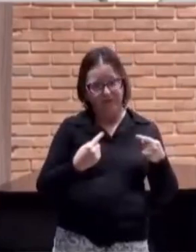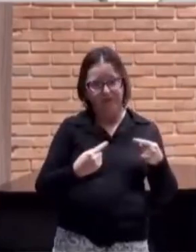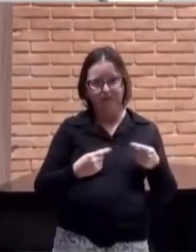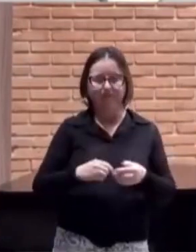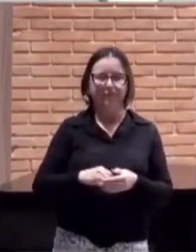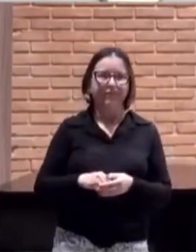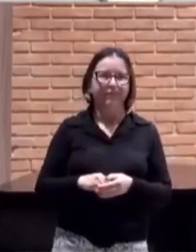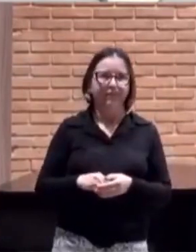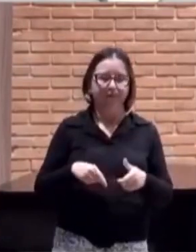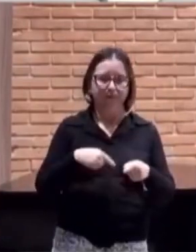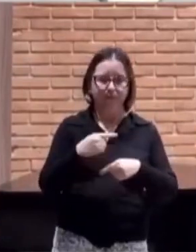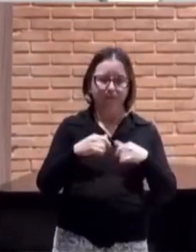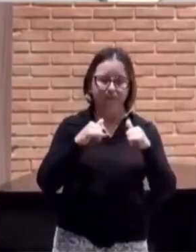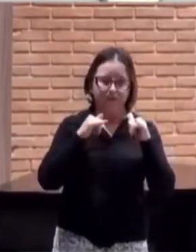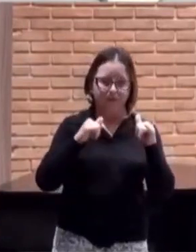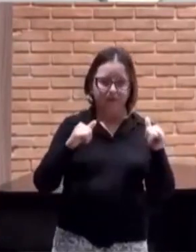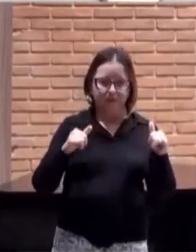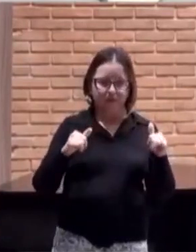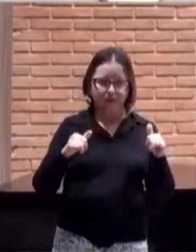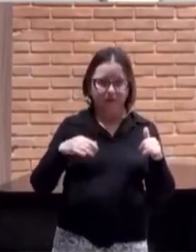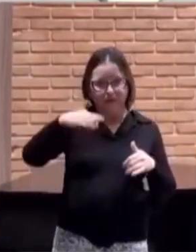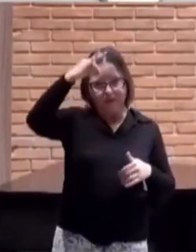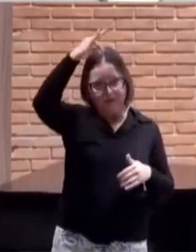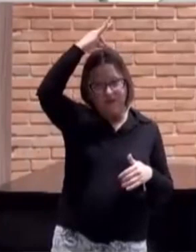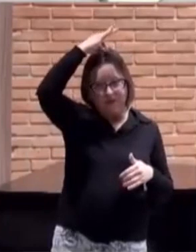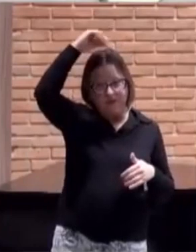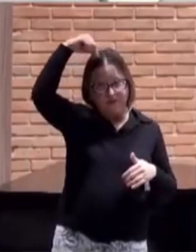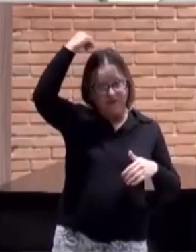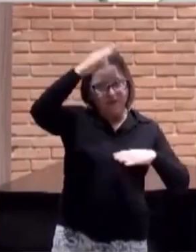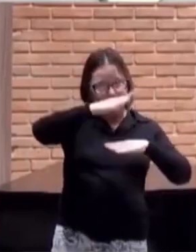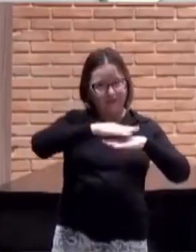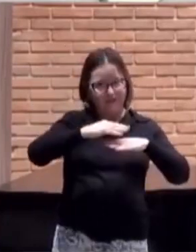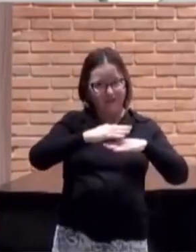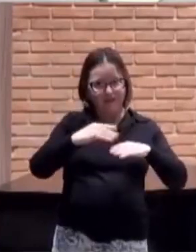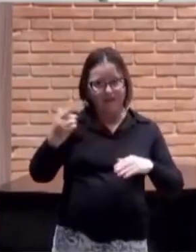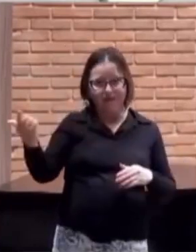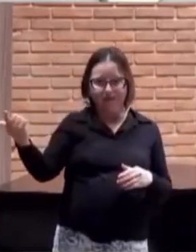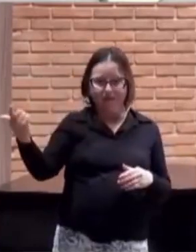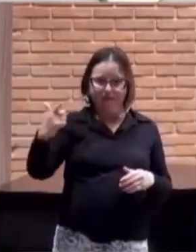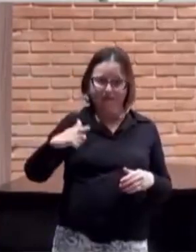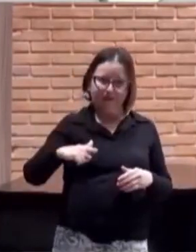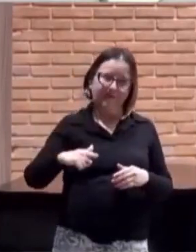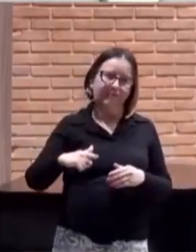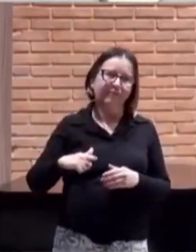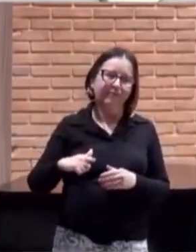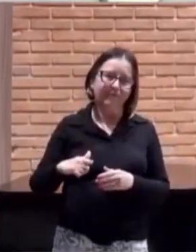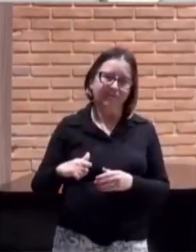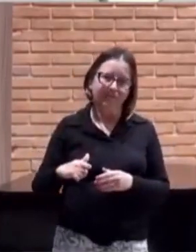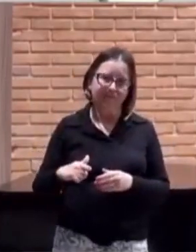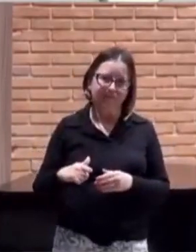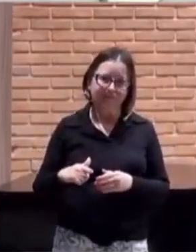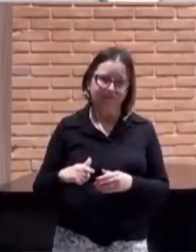E depois ele fala que o Consolador viria, ou virá,